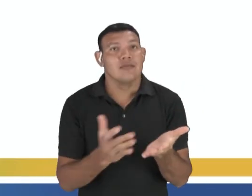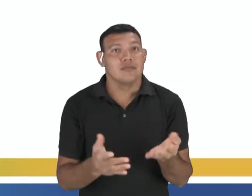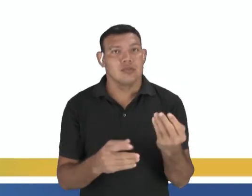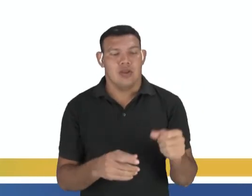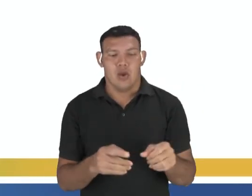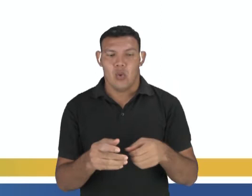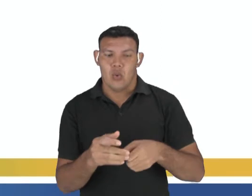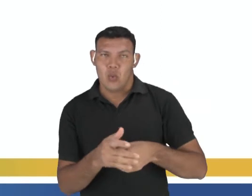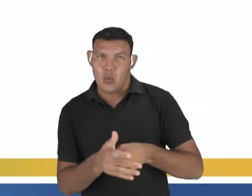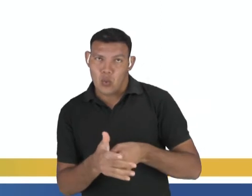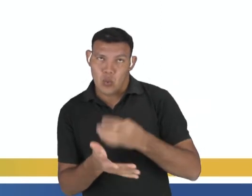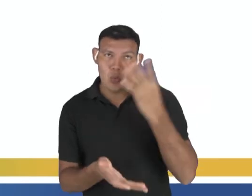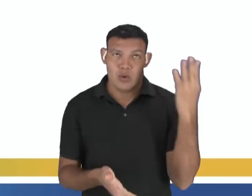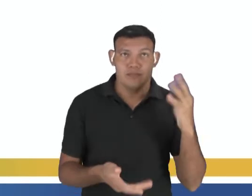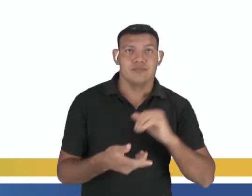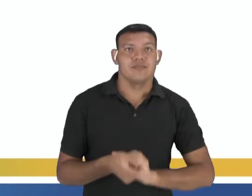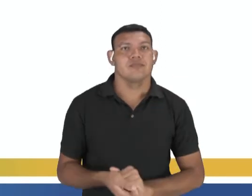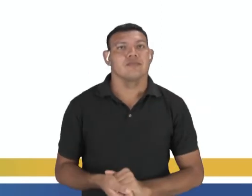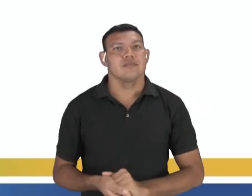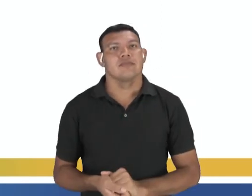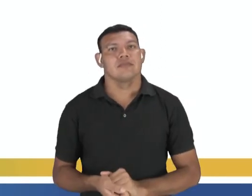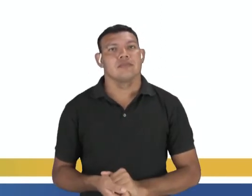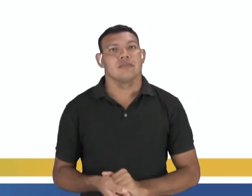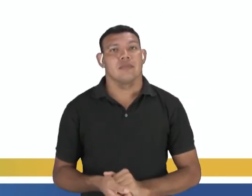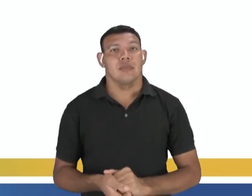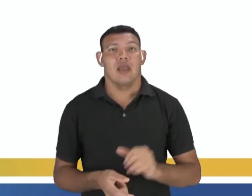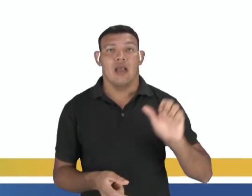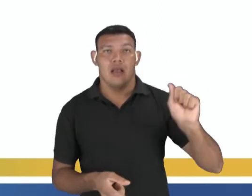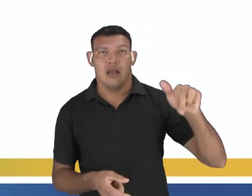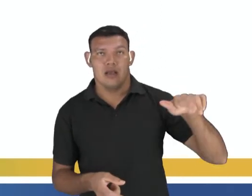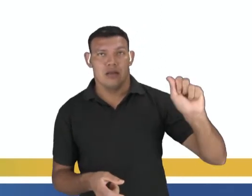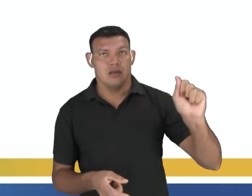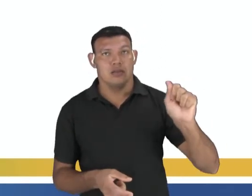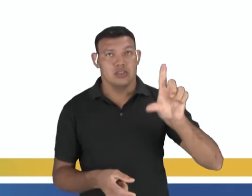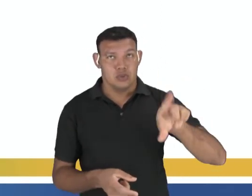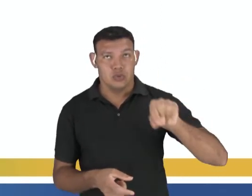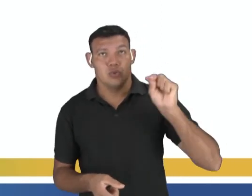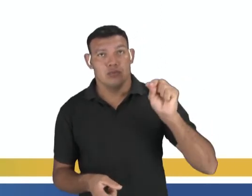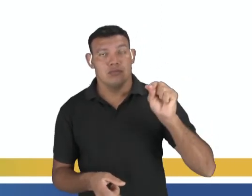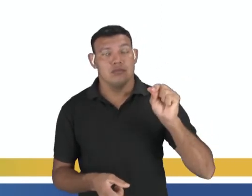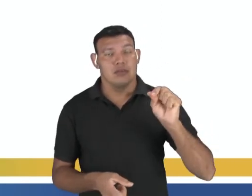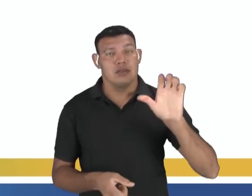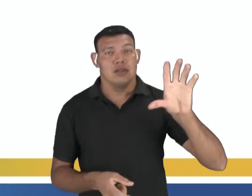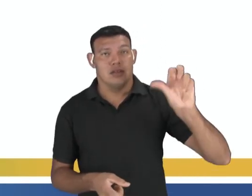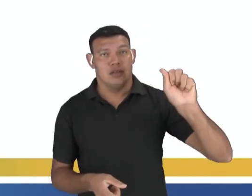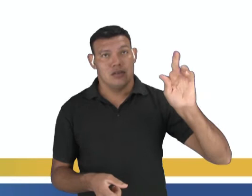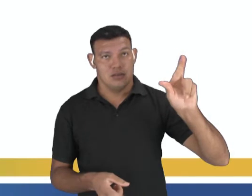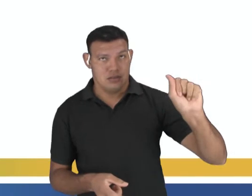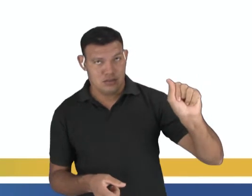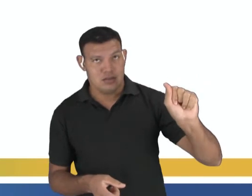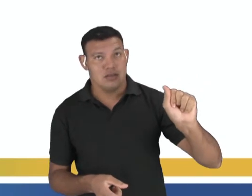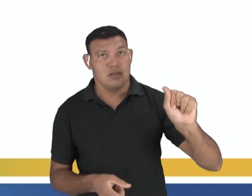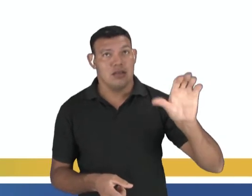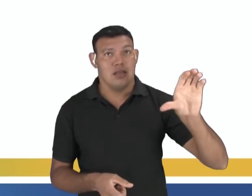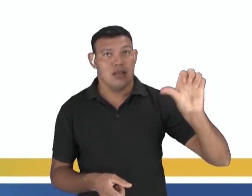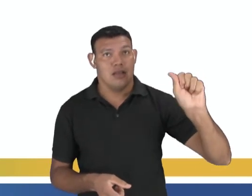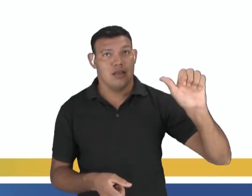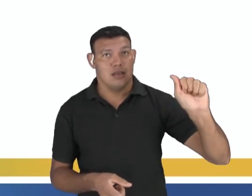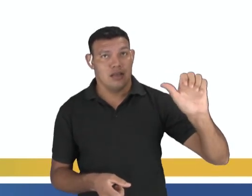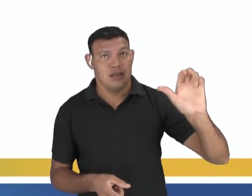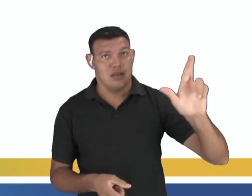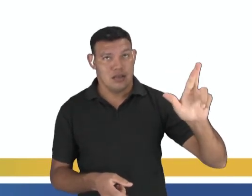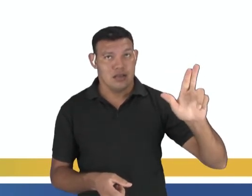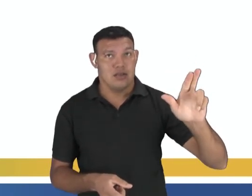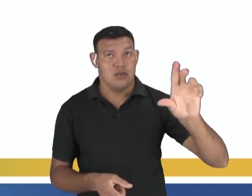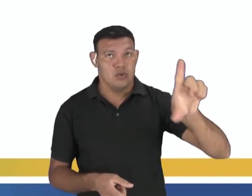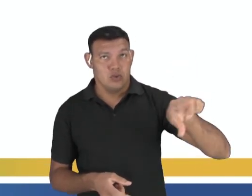vezes. Ana escolheu cara e Cacau coroa. Em um dado momento do jogo já tinham saído 3 caras e uma